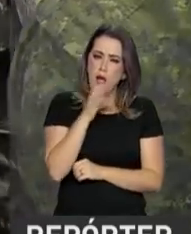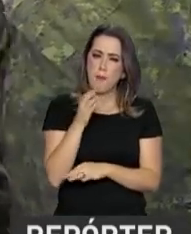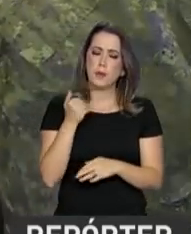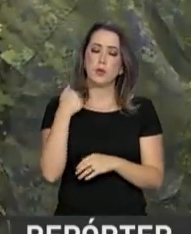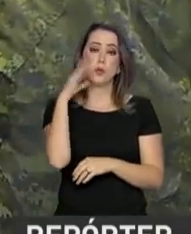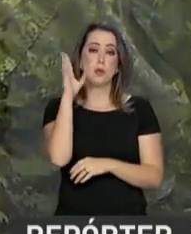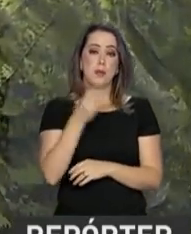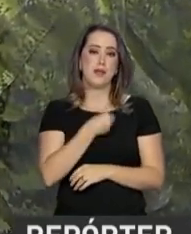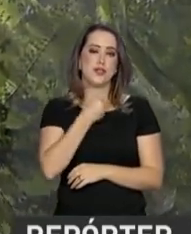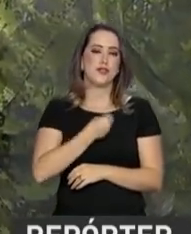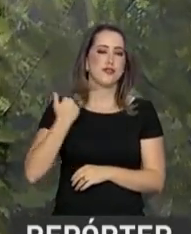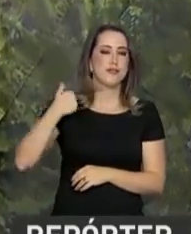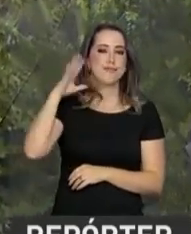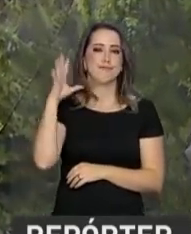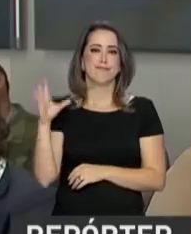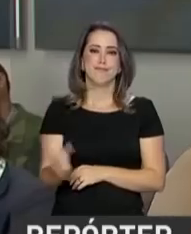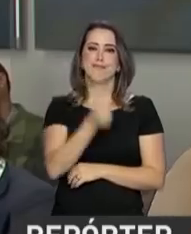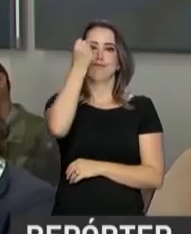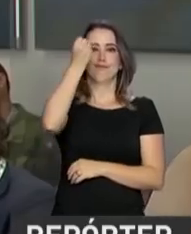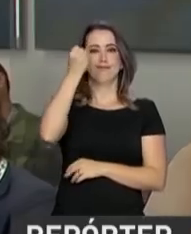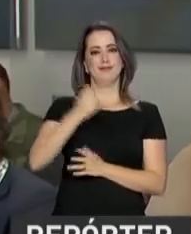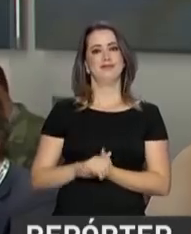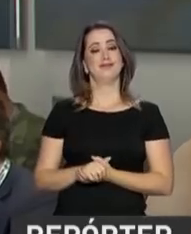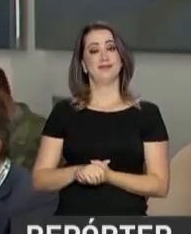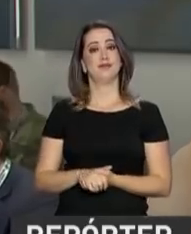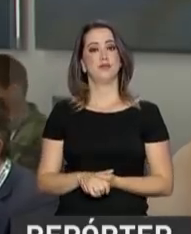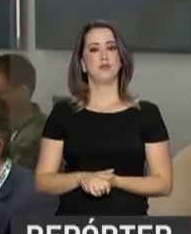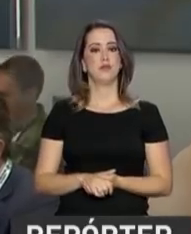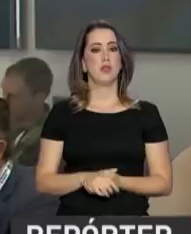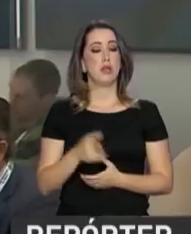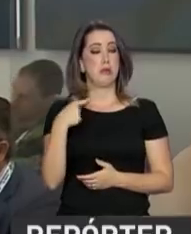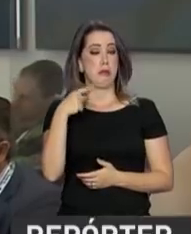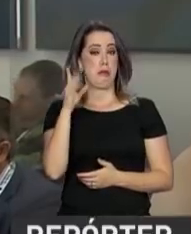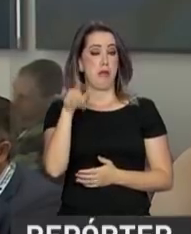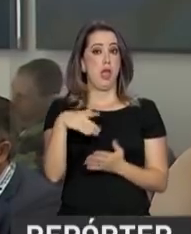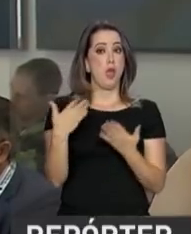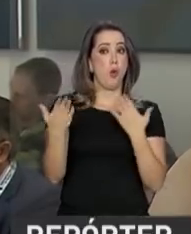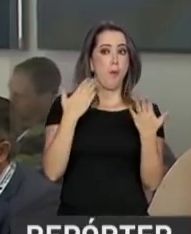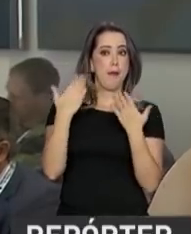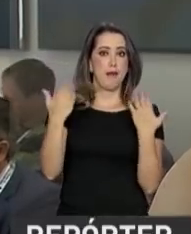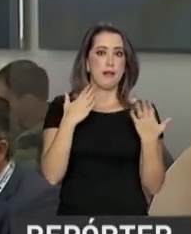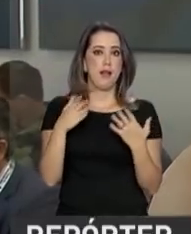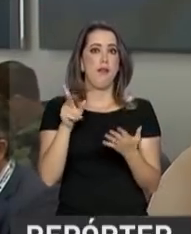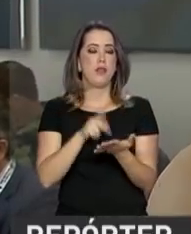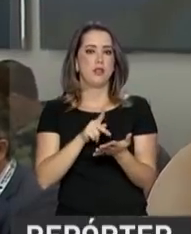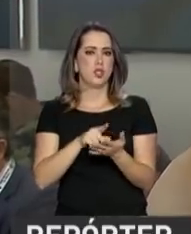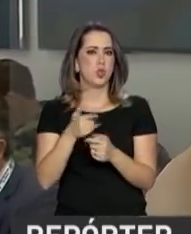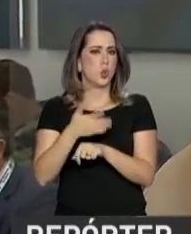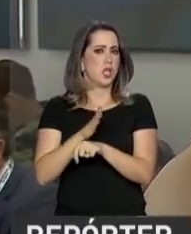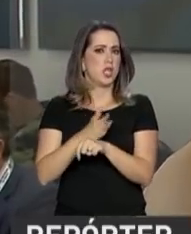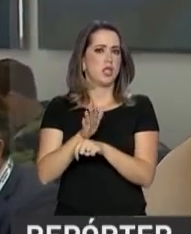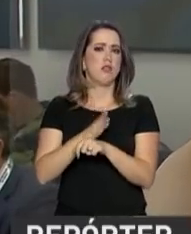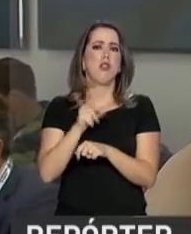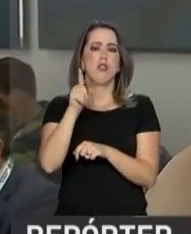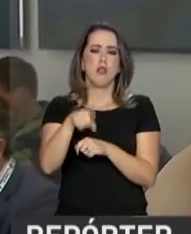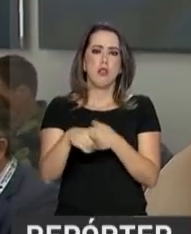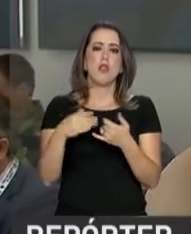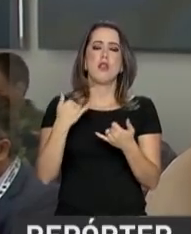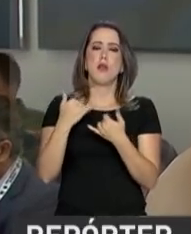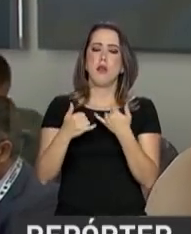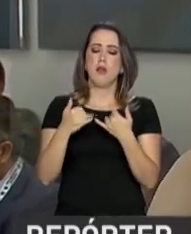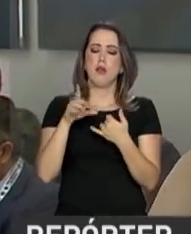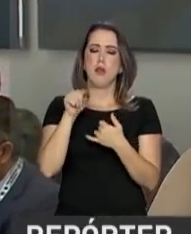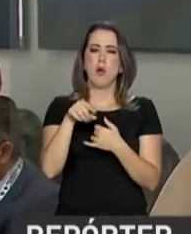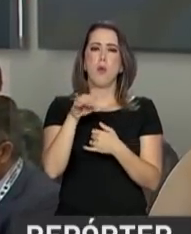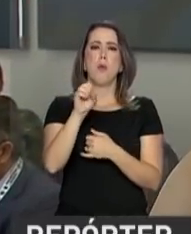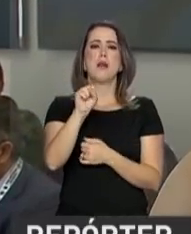e mais vidas sejam salvas. A ideia é simular a realidade, não é uma formação, não é um treino. É mesmo uma